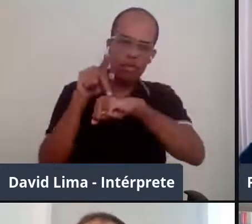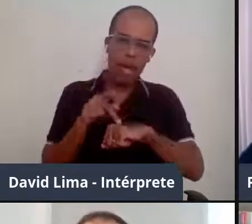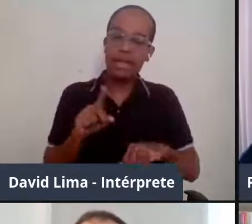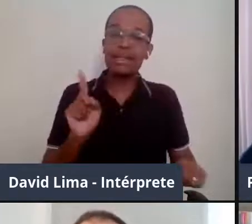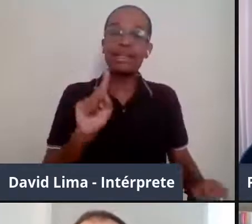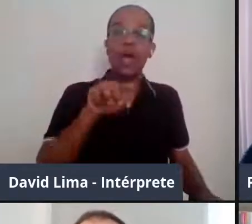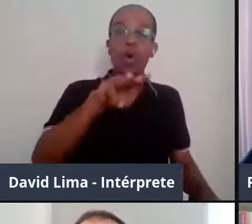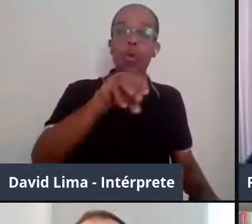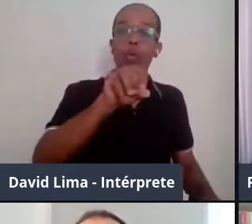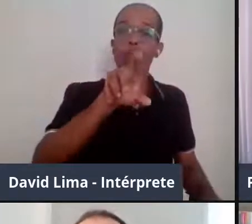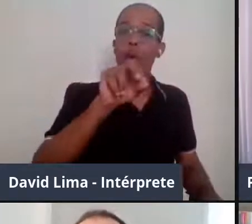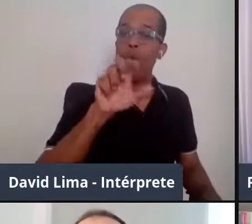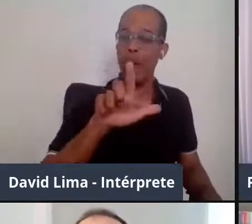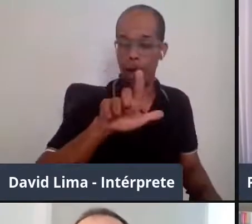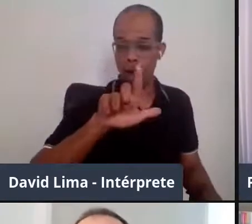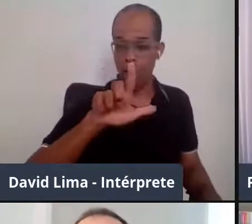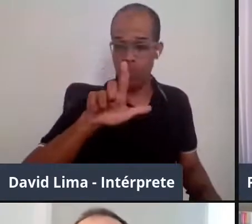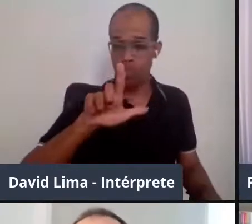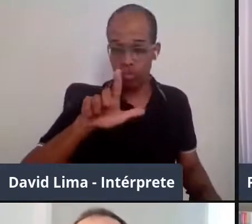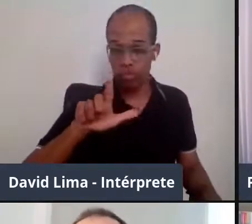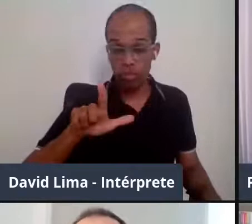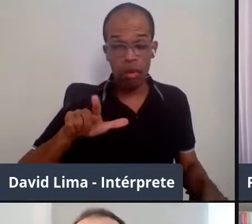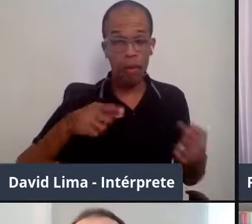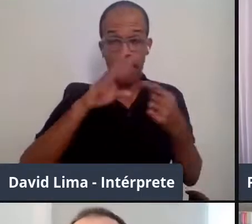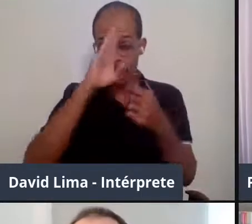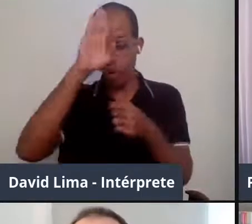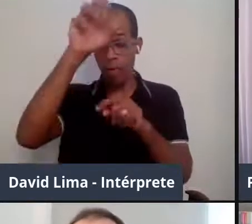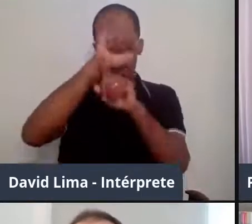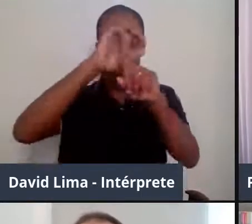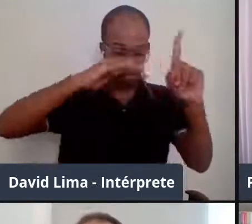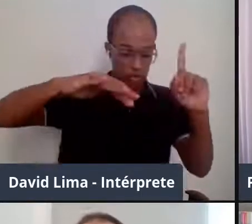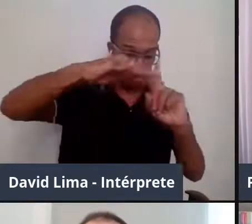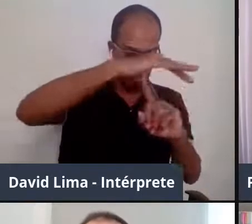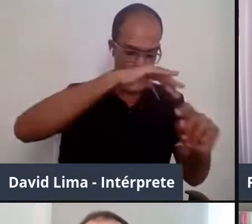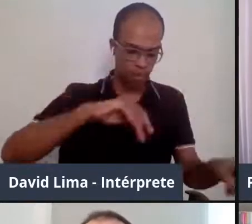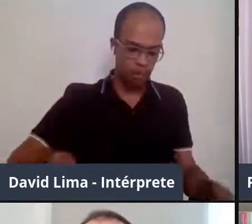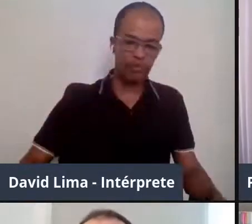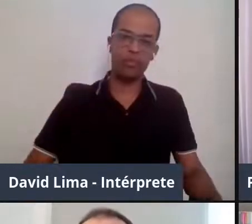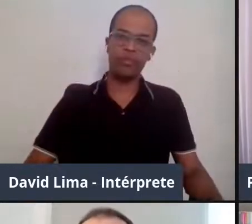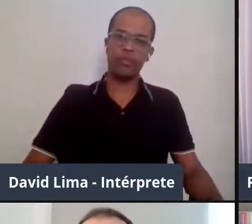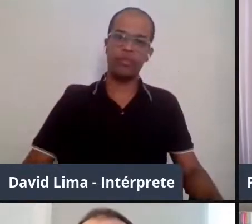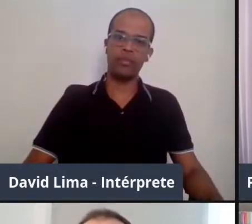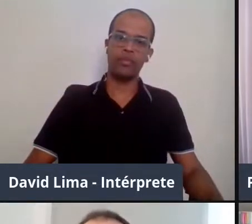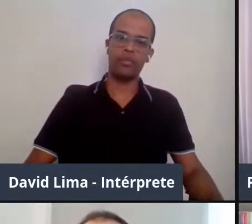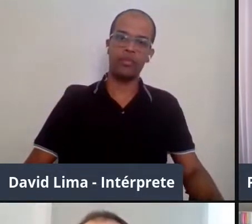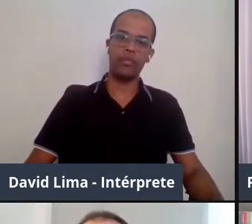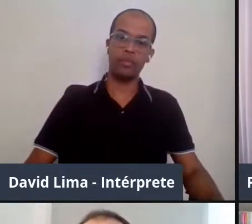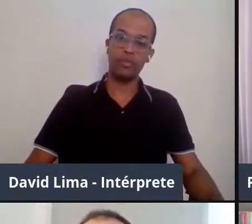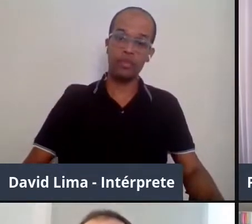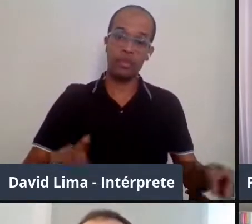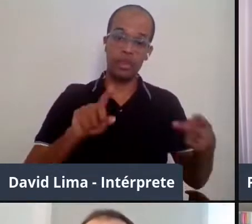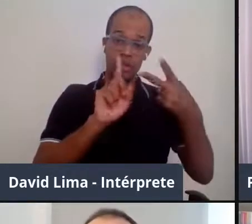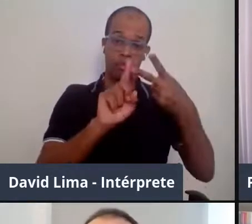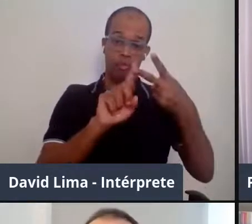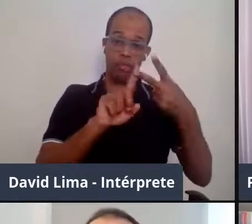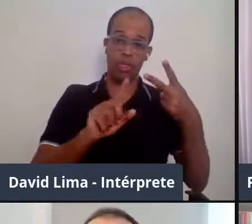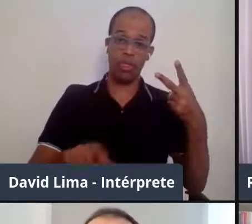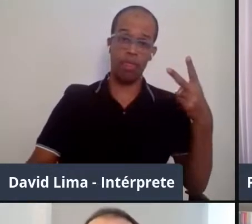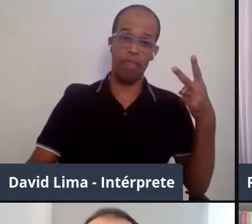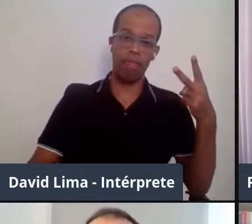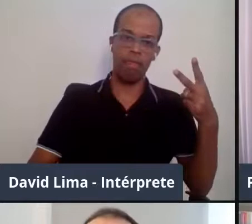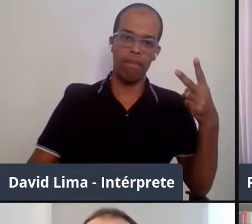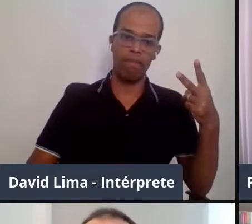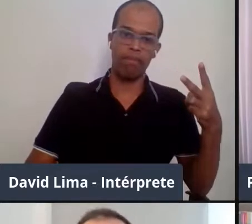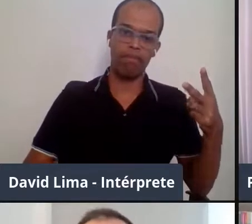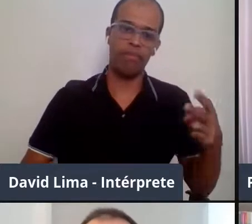moral, também moral, mas principalmente social, um dispositivo social. Ponto um. O ponto seguinte, que eu diria, que